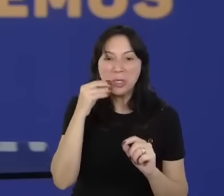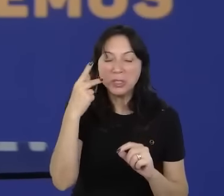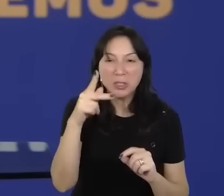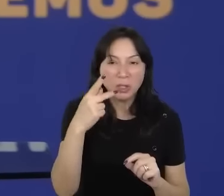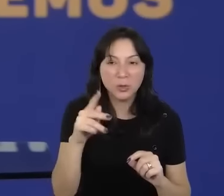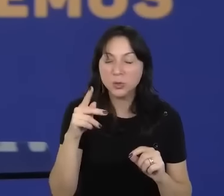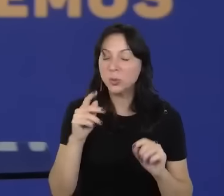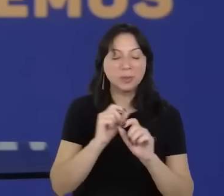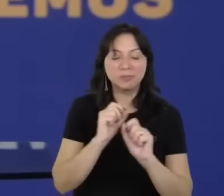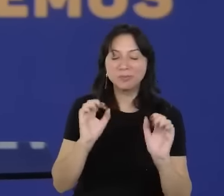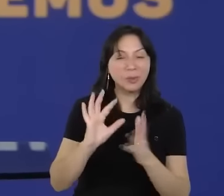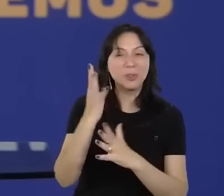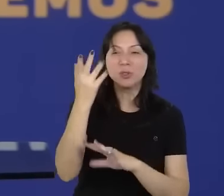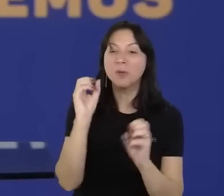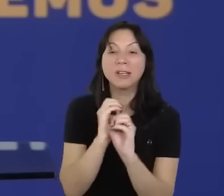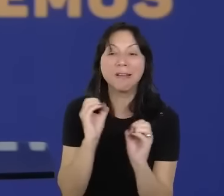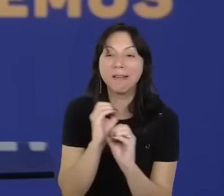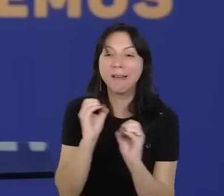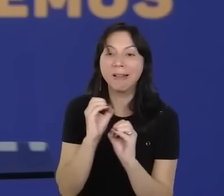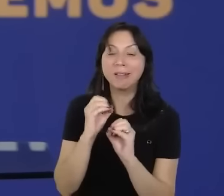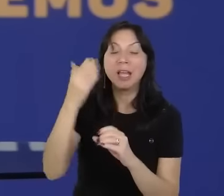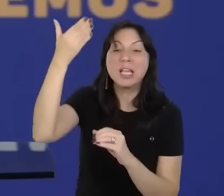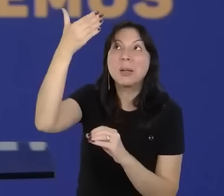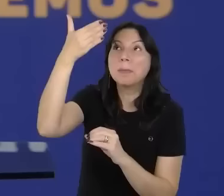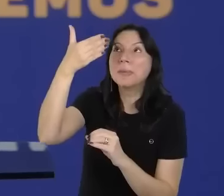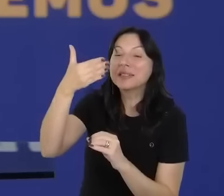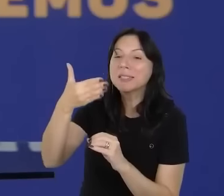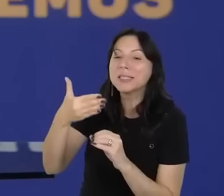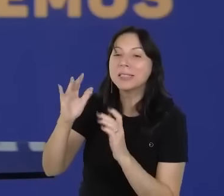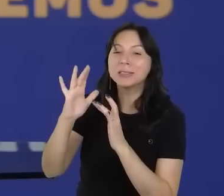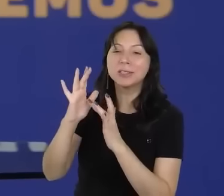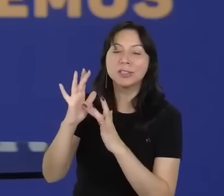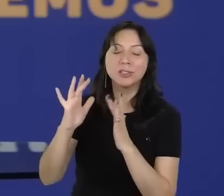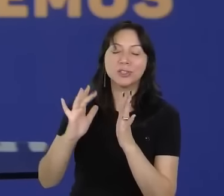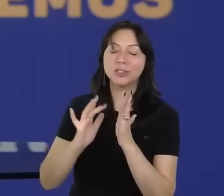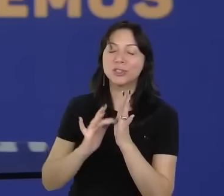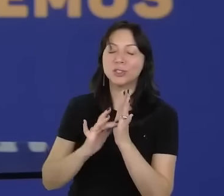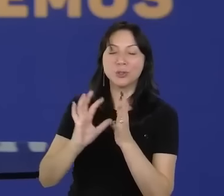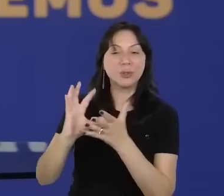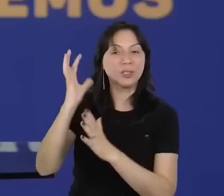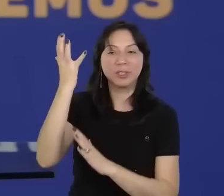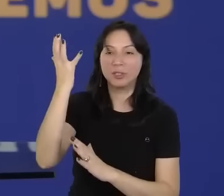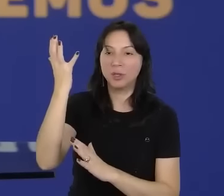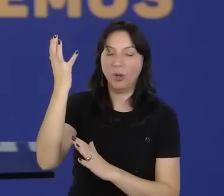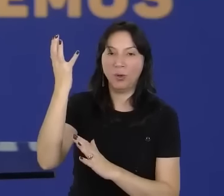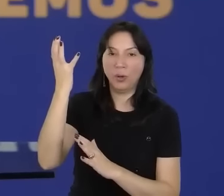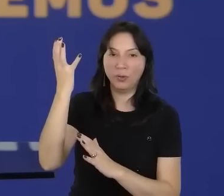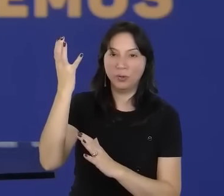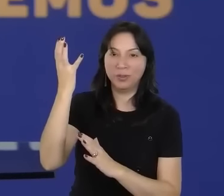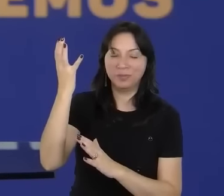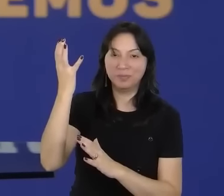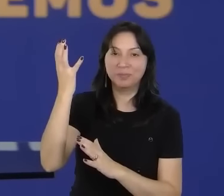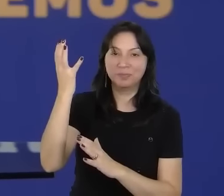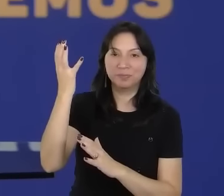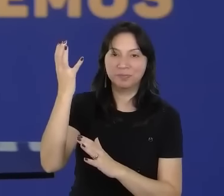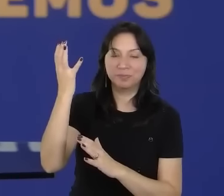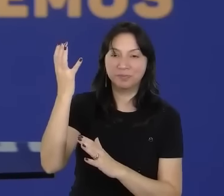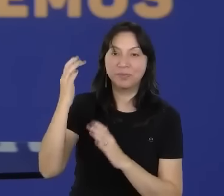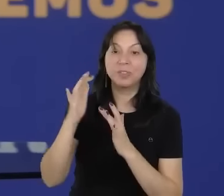presença de Jesus é a palavra de Jesus Vem pode vir pode vir olha para mim vem é uma palavra que eu tô dando para você